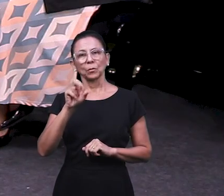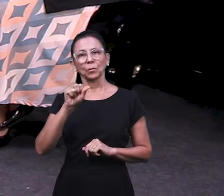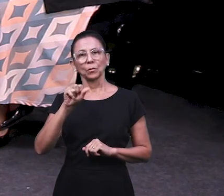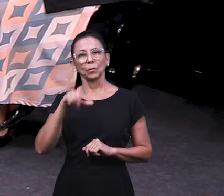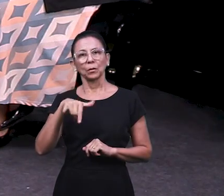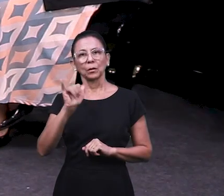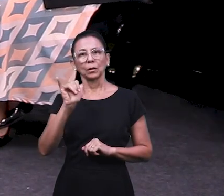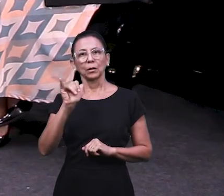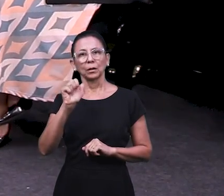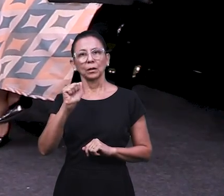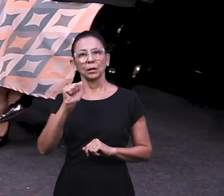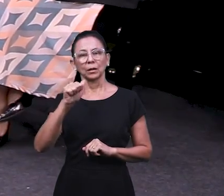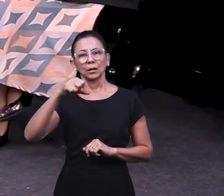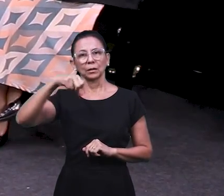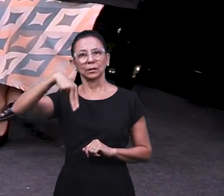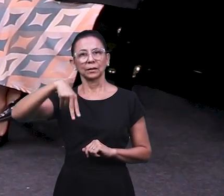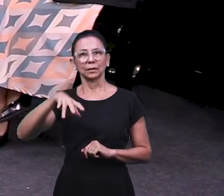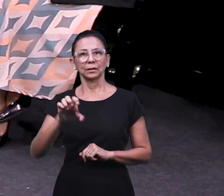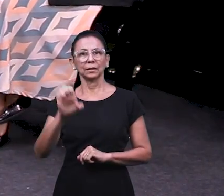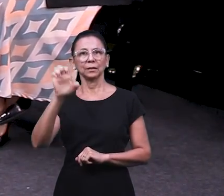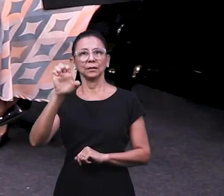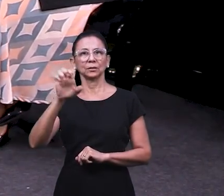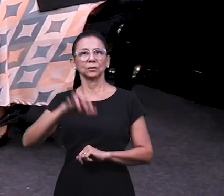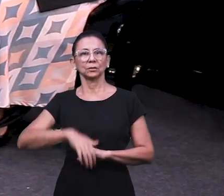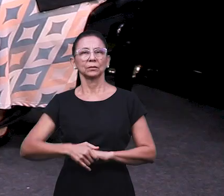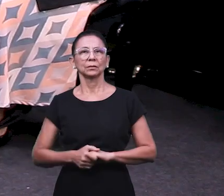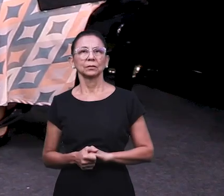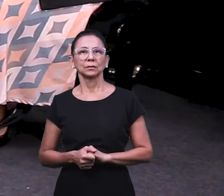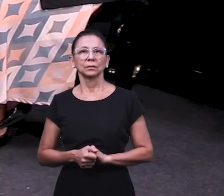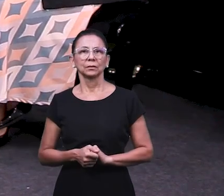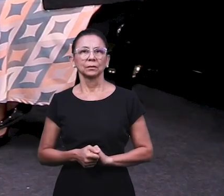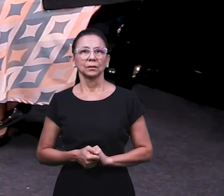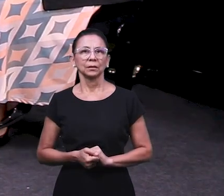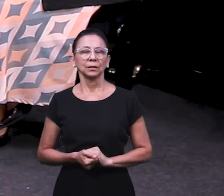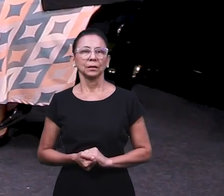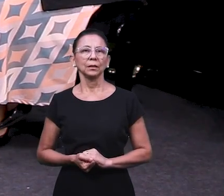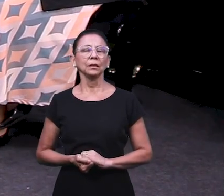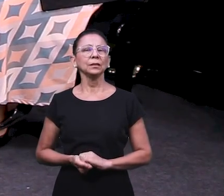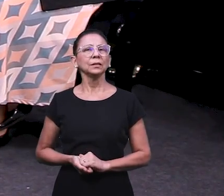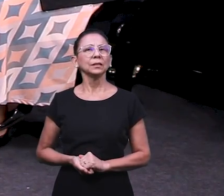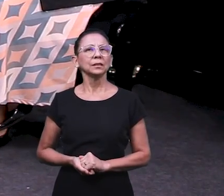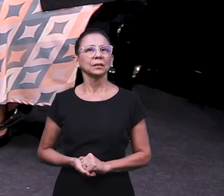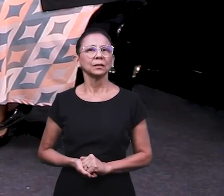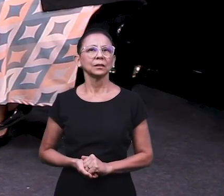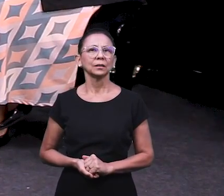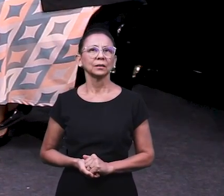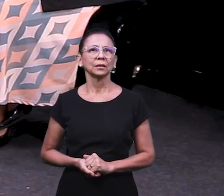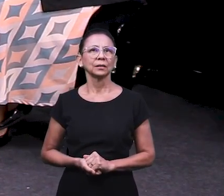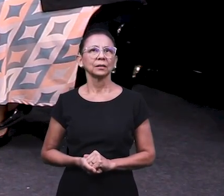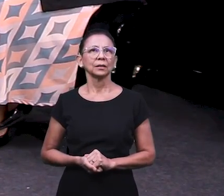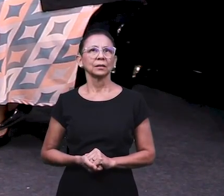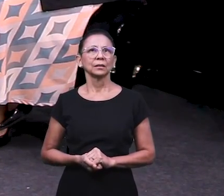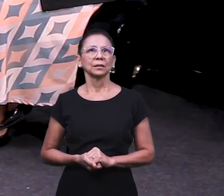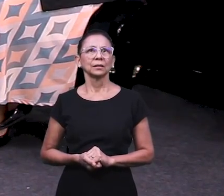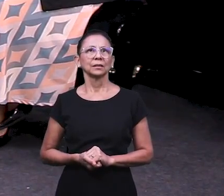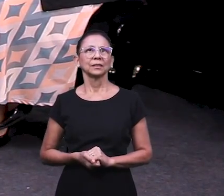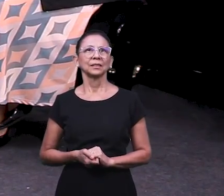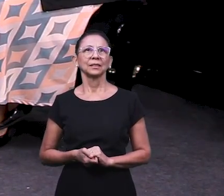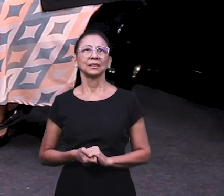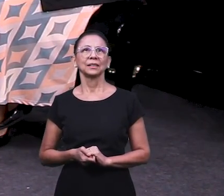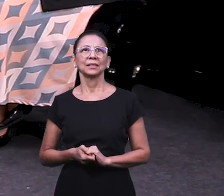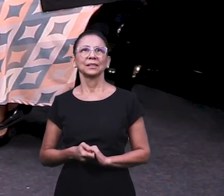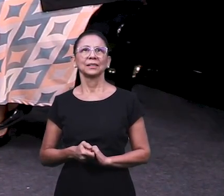jingle para todo mundo saber de quem é a voz desse jingle. Vai lá, Lohane.